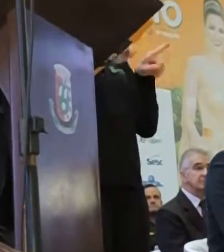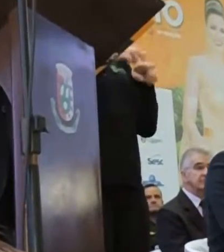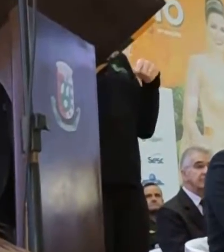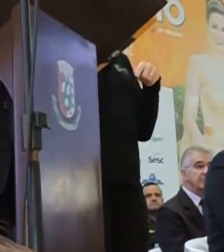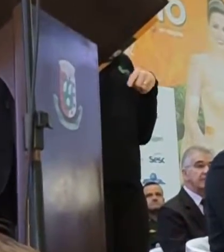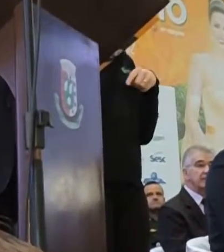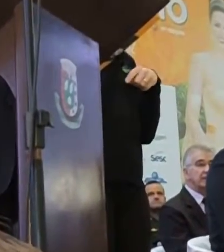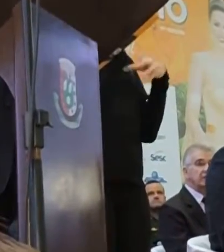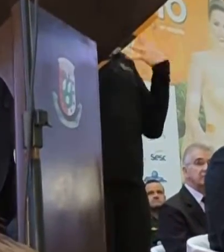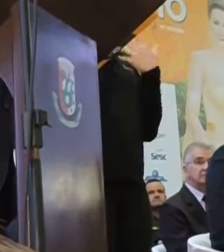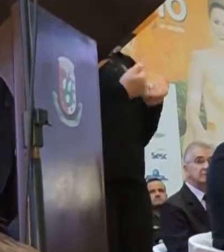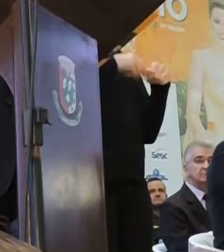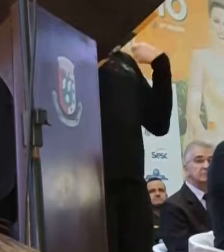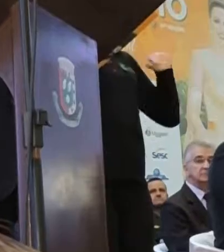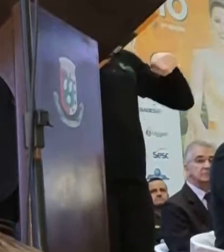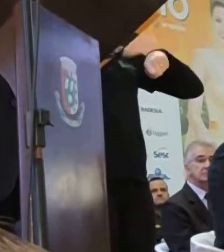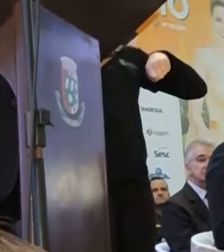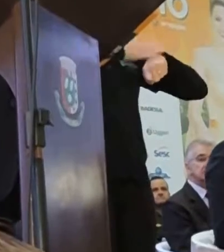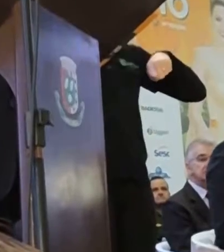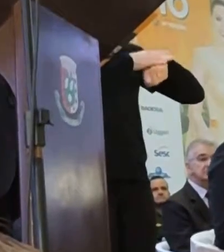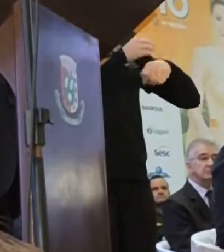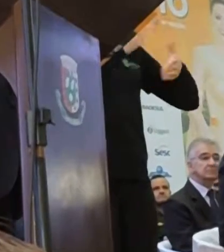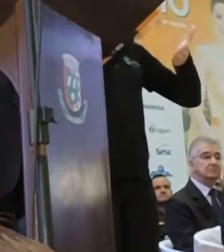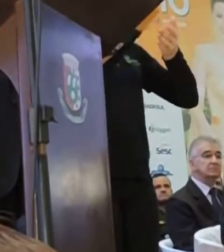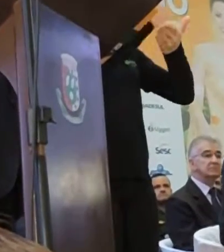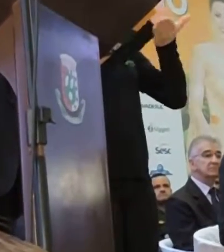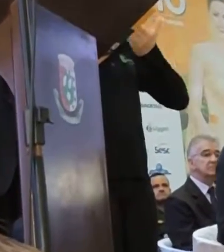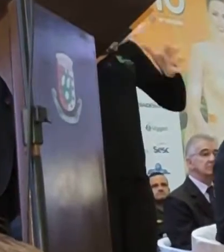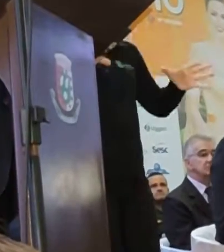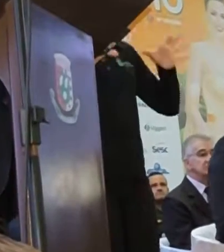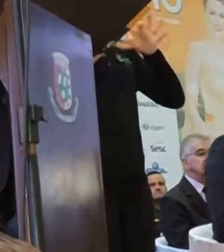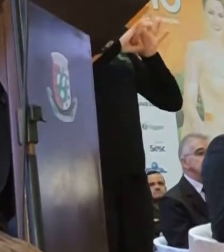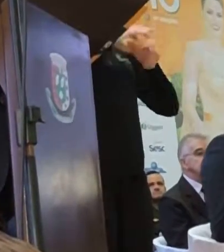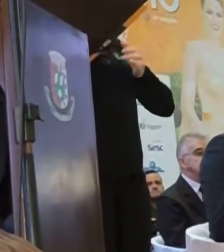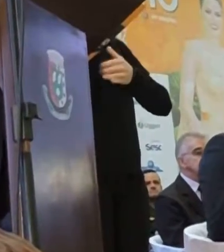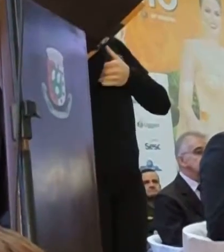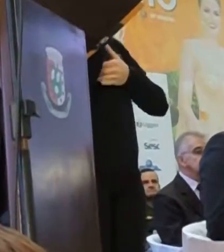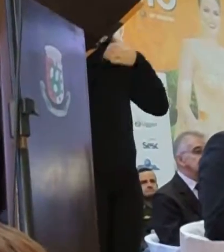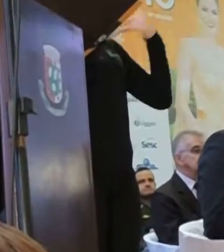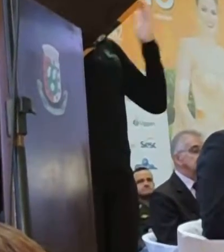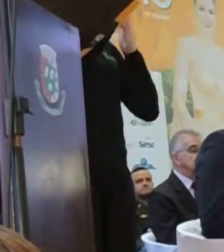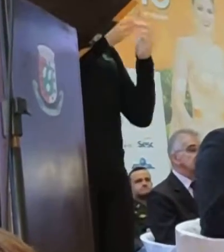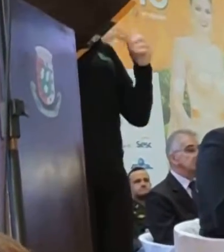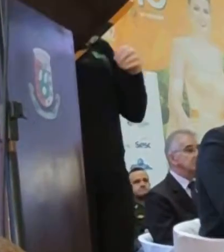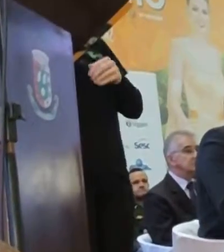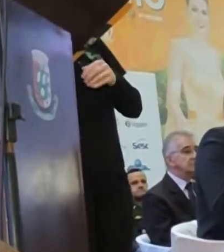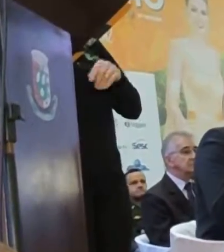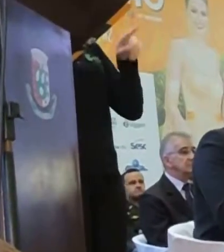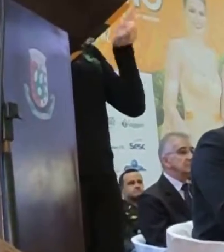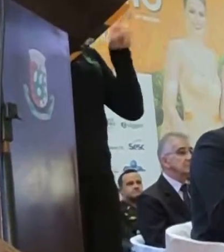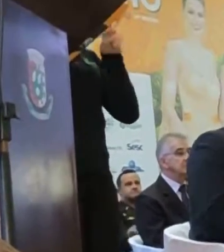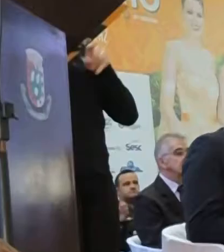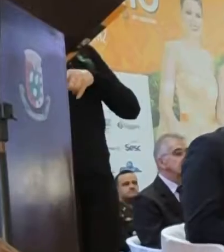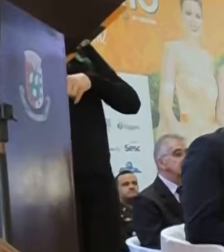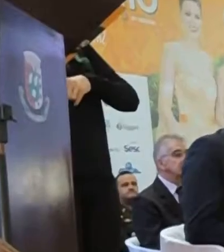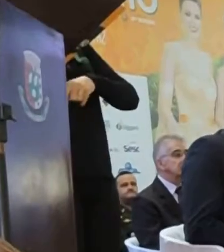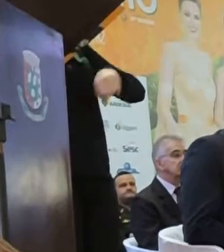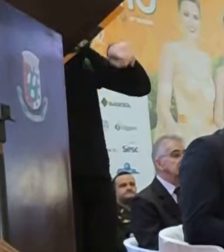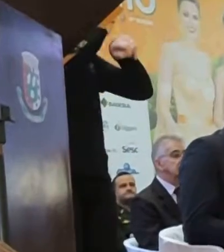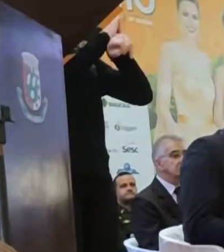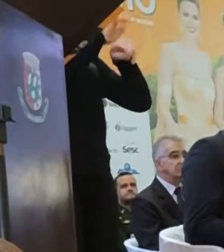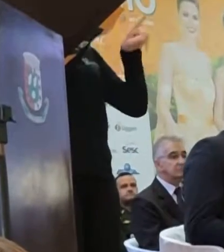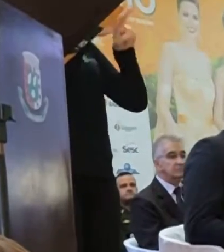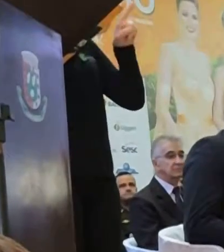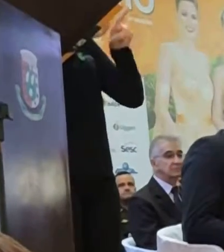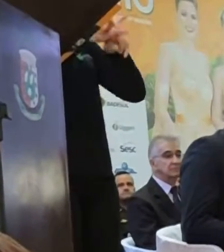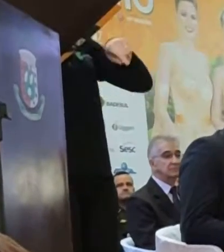inadmissível. Precisamos intensificar esta parceria na prática para valer. Sabemos das dificuldades do Estado e da União.